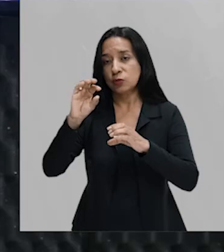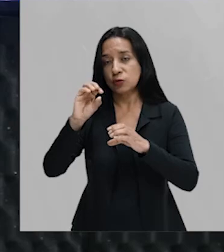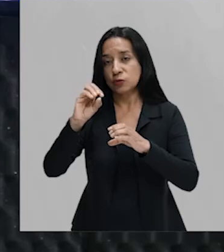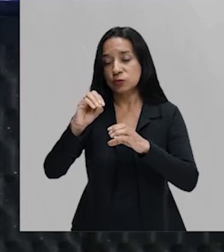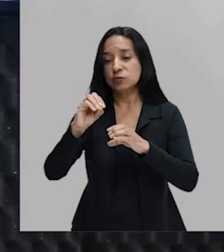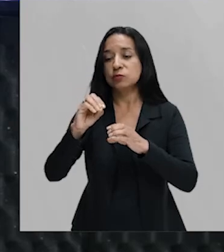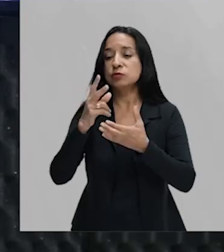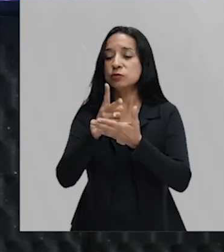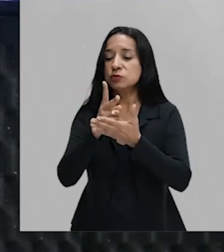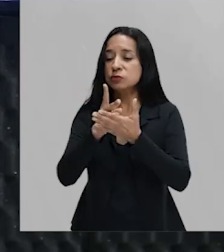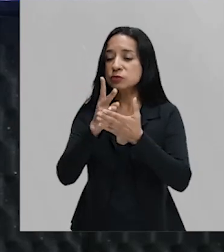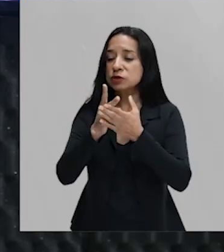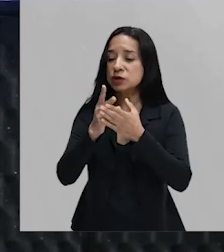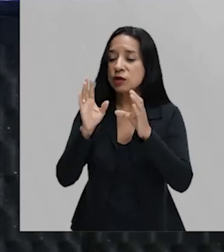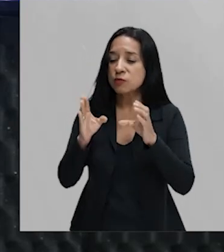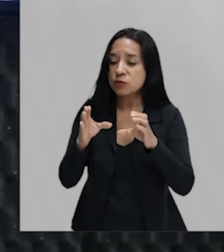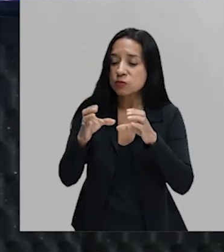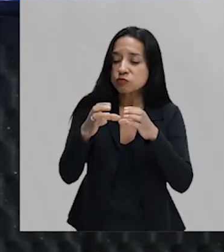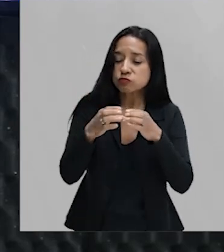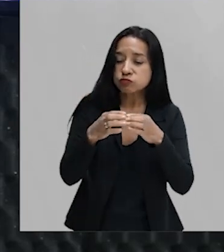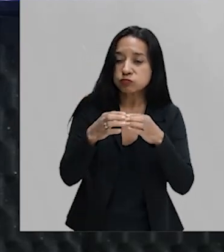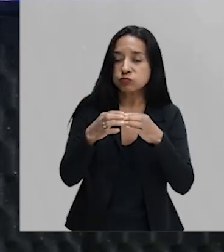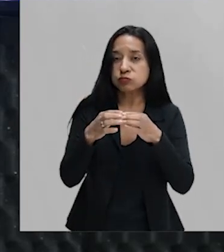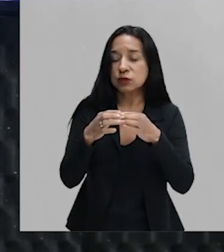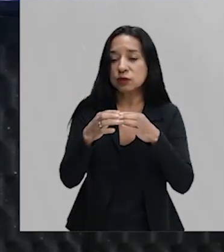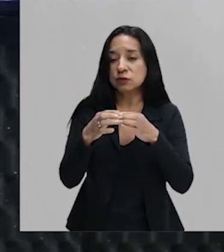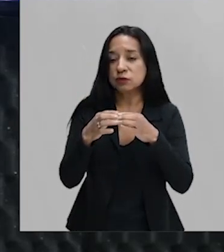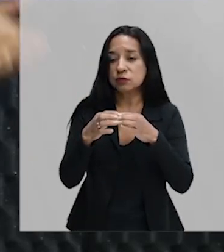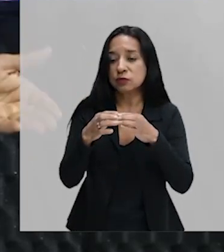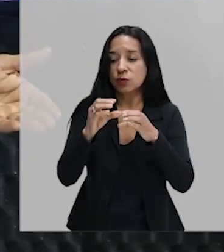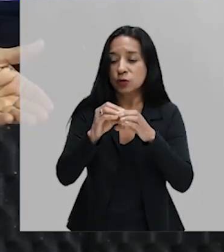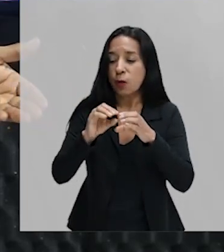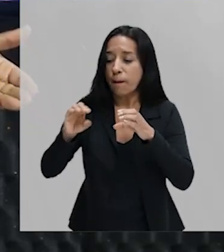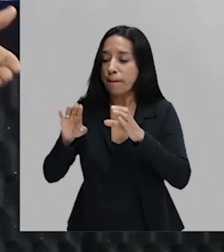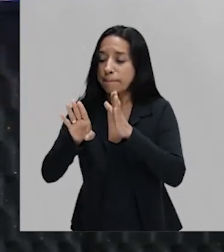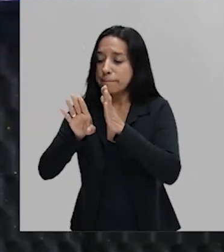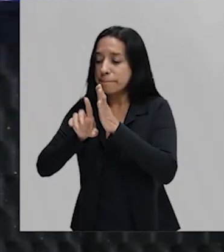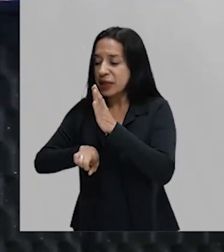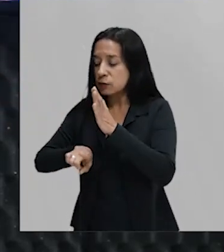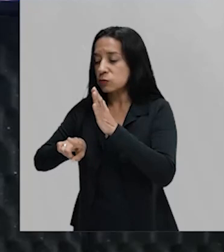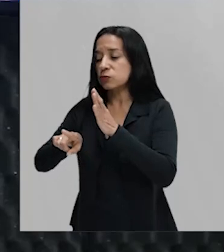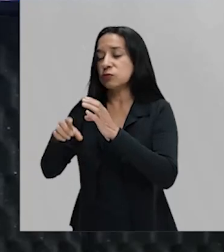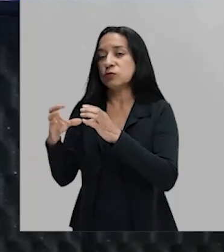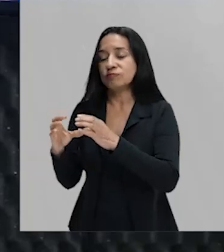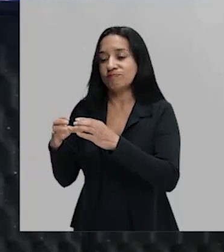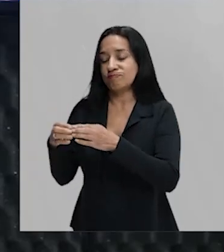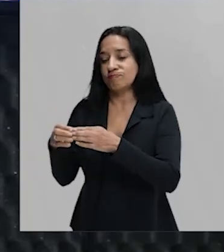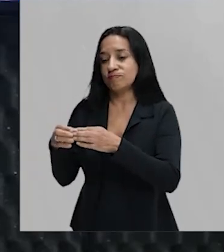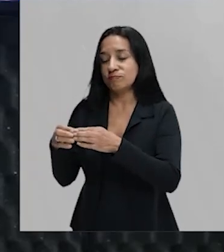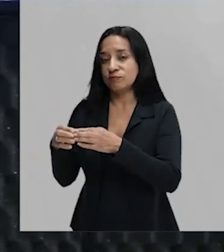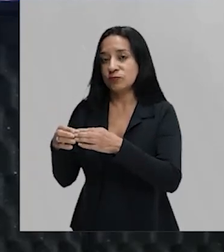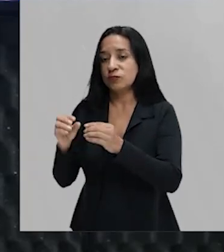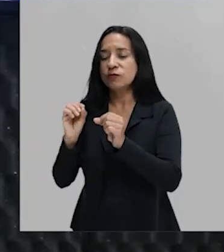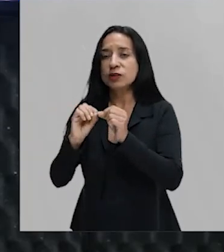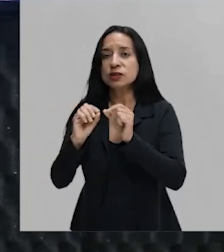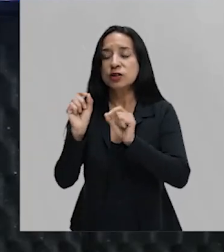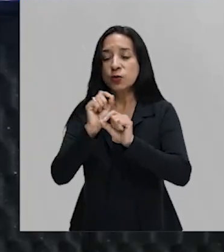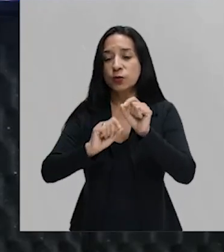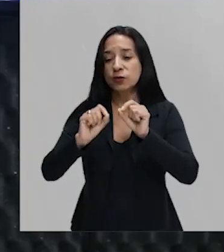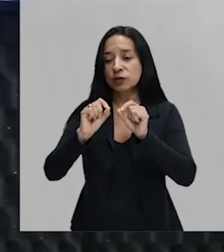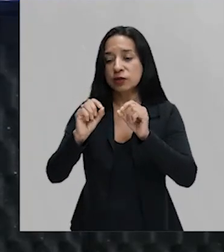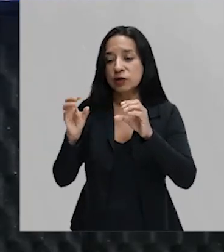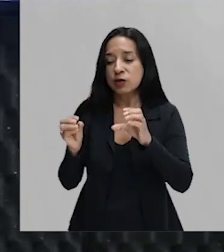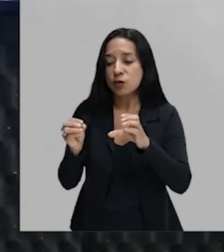mais acumulado, onde ele estava mais concentrado, para onde ele estava menos concentrado. O que ele fazia ali? Ele fazia o